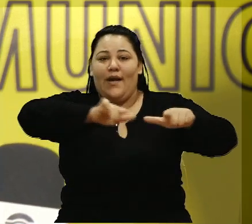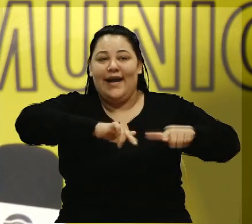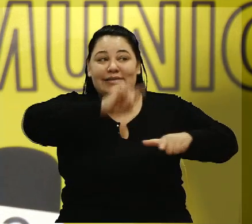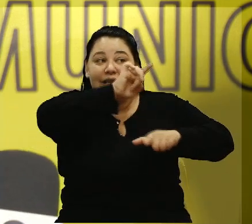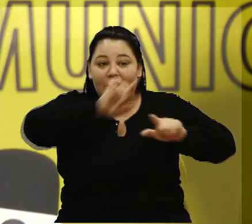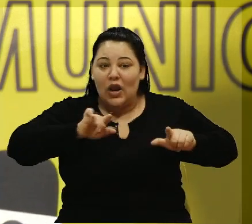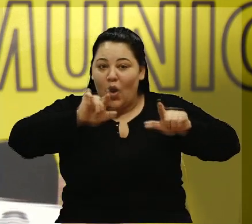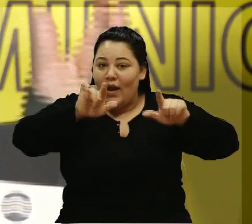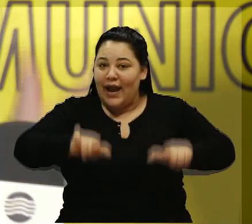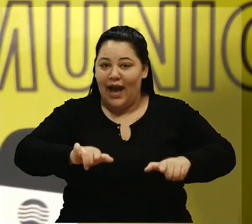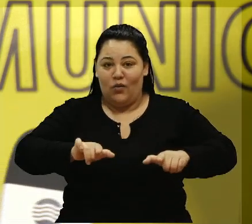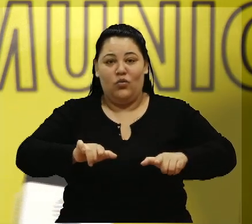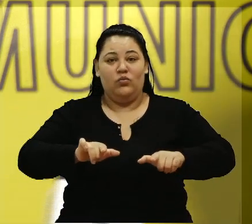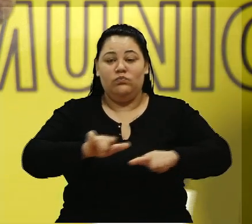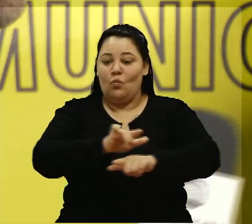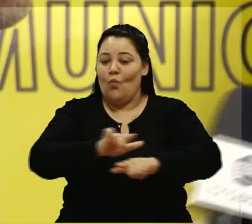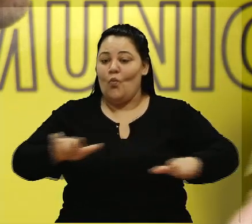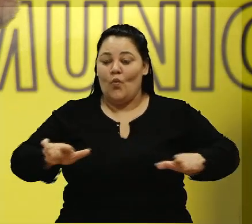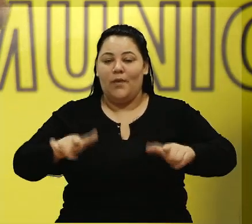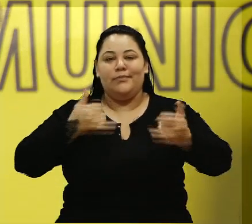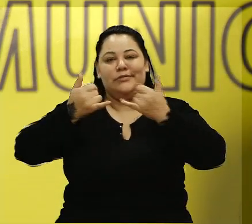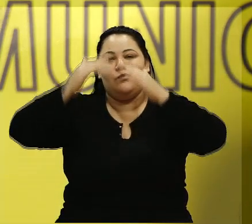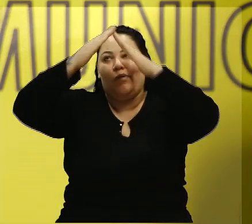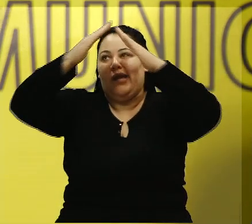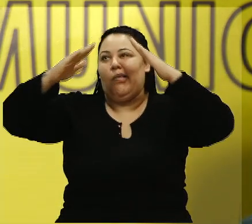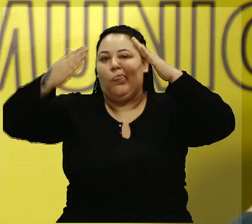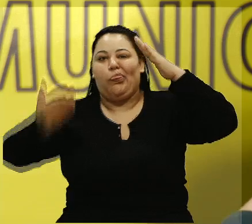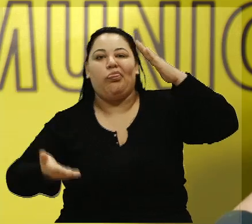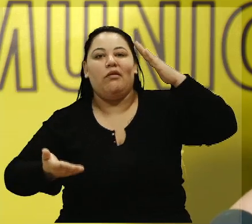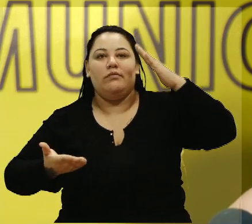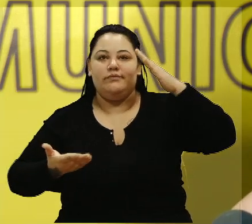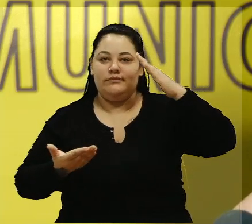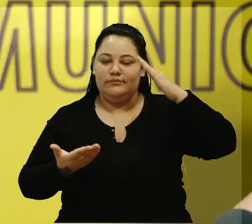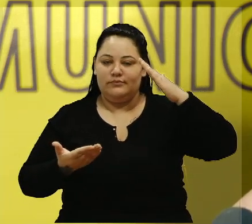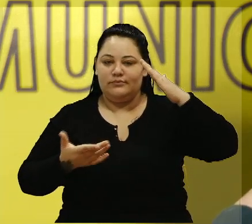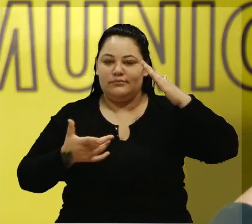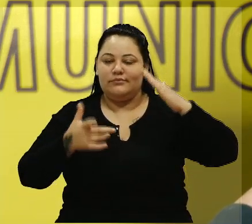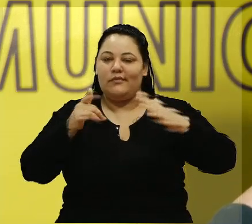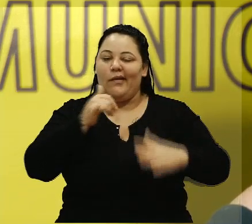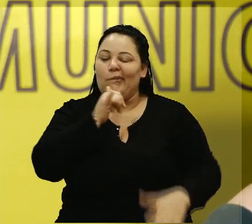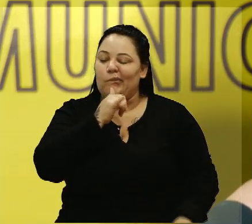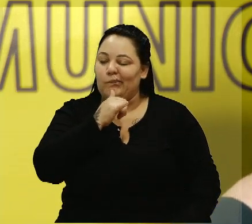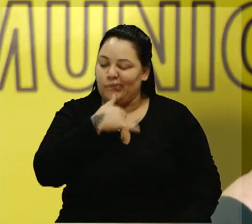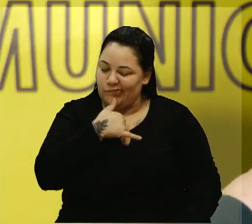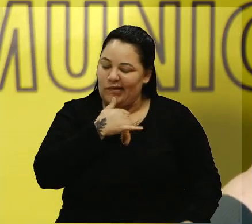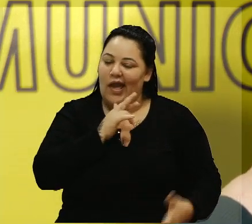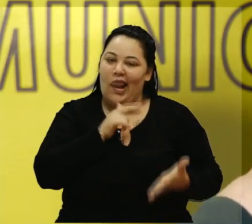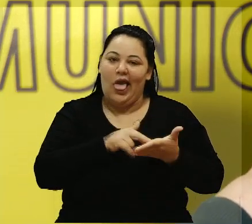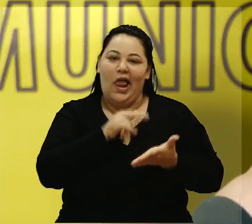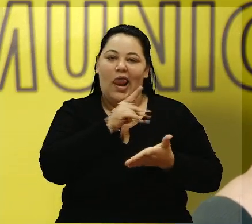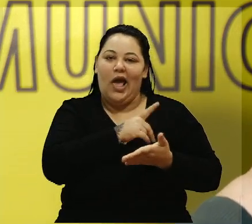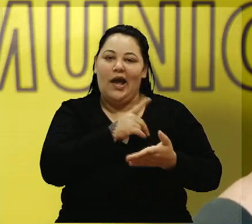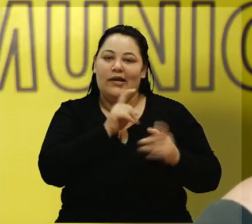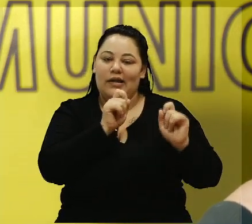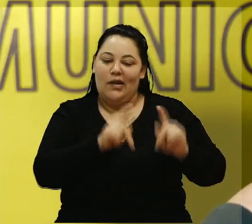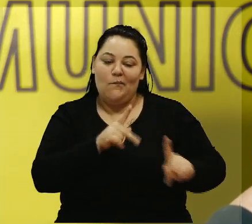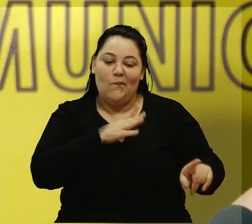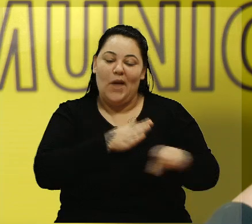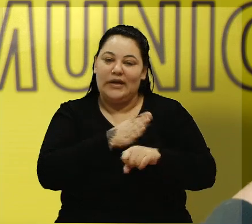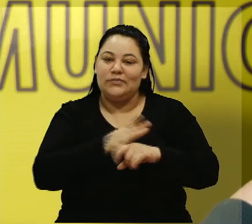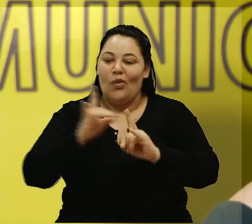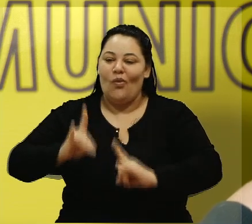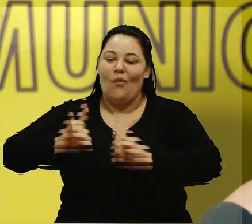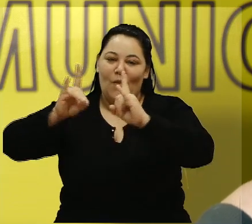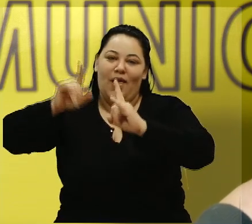complexo, está aí, por exemplo, com o telhado caindo. Infelizmente é triste, né, a realidade da Maesa. Quem ingressa no prédio acaba por